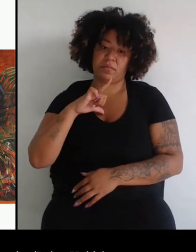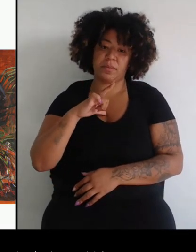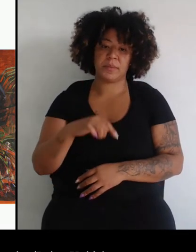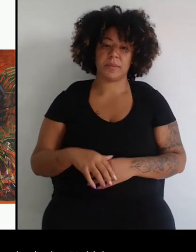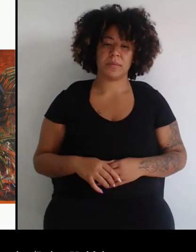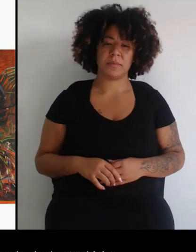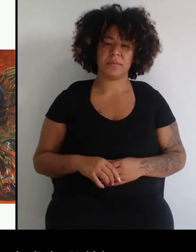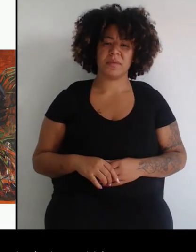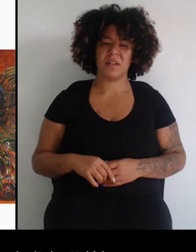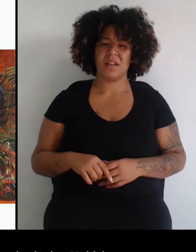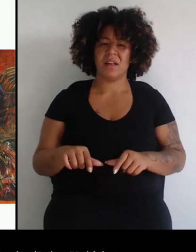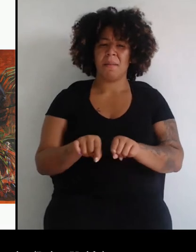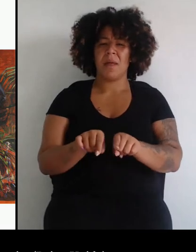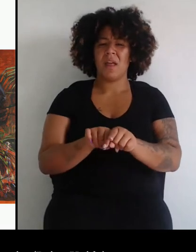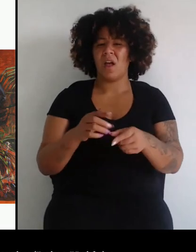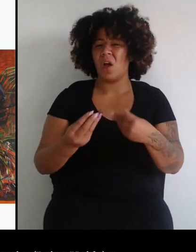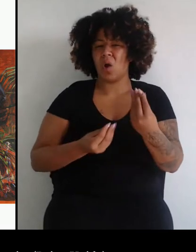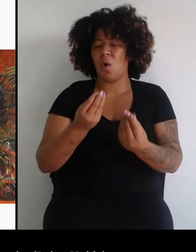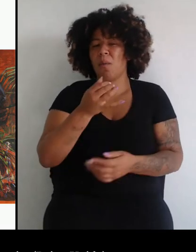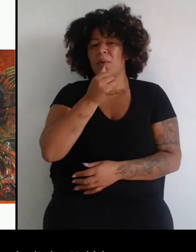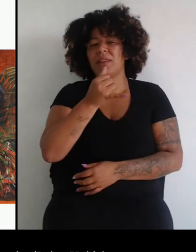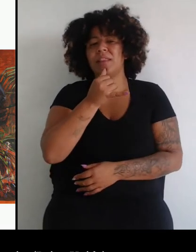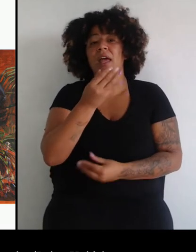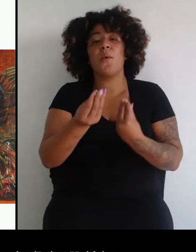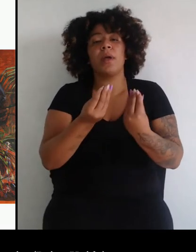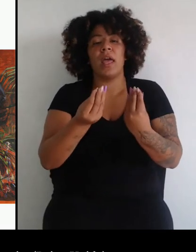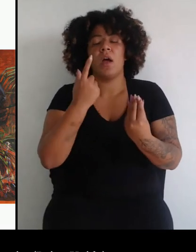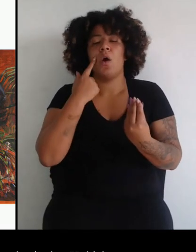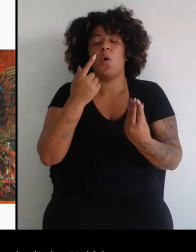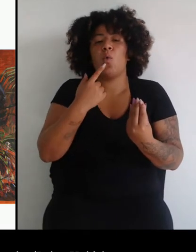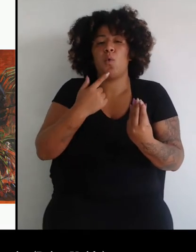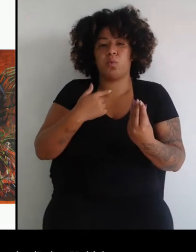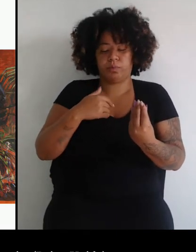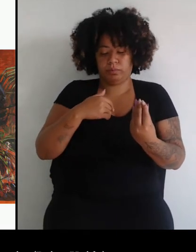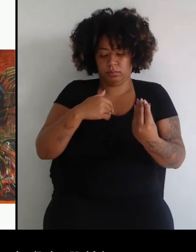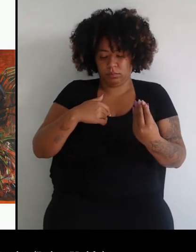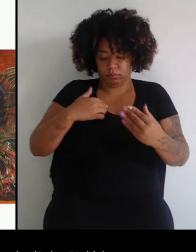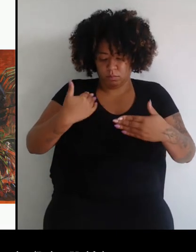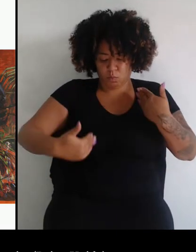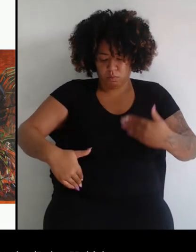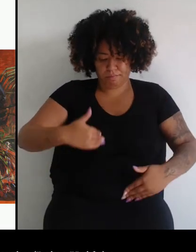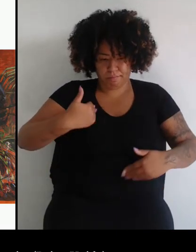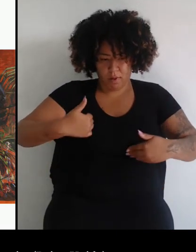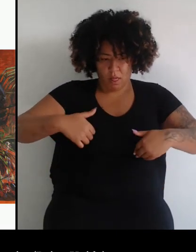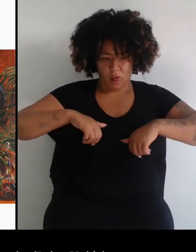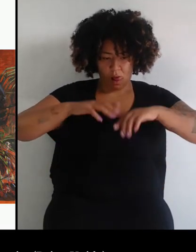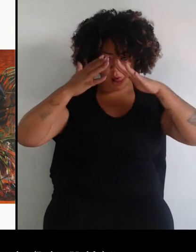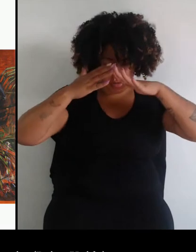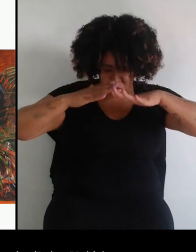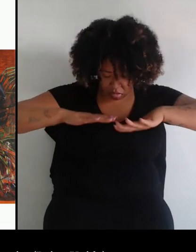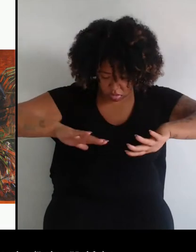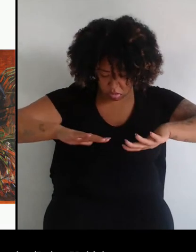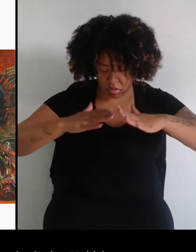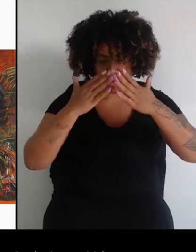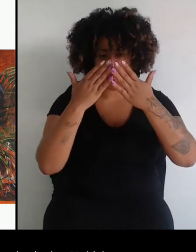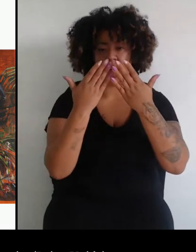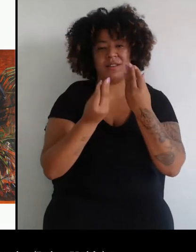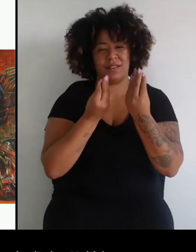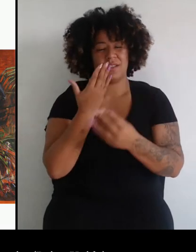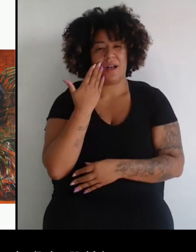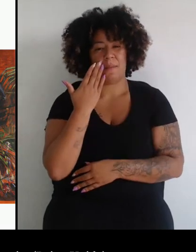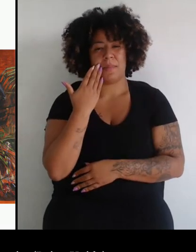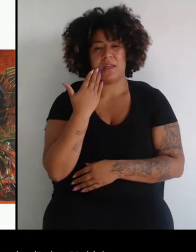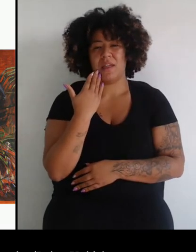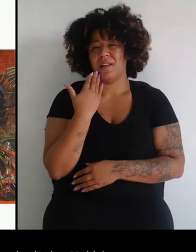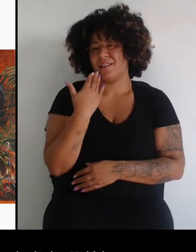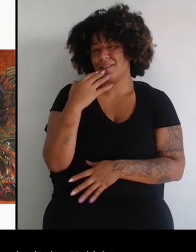corpo em posição de sodomia há vários modos aqui então de tentar entender essa